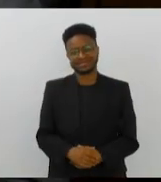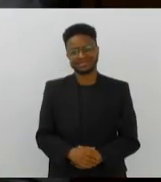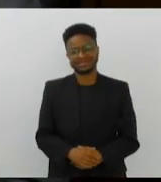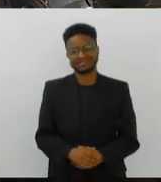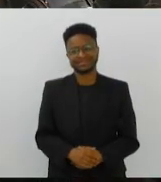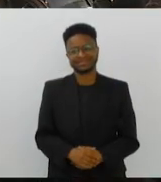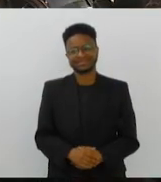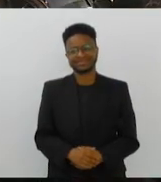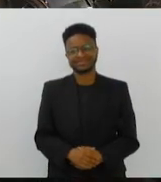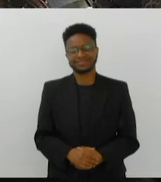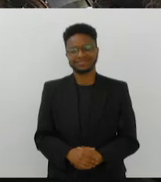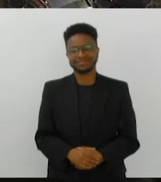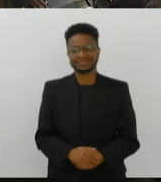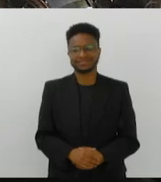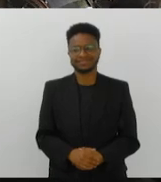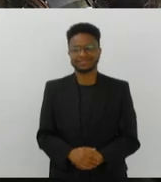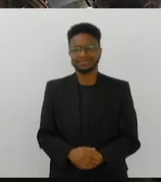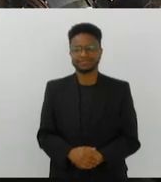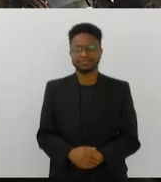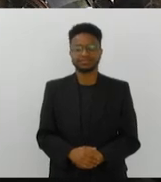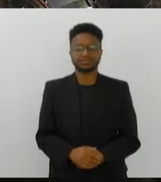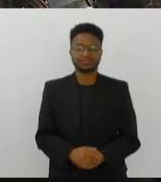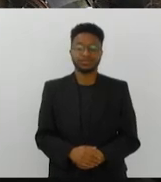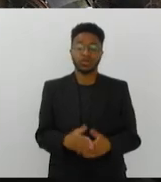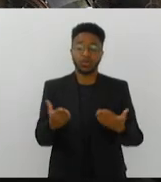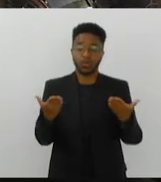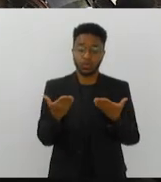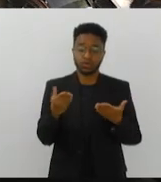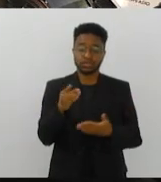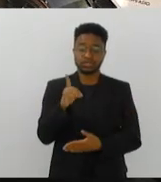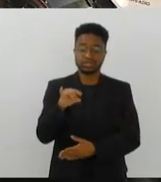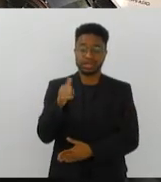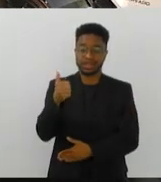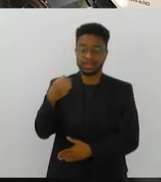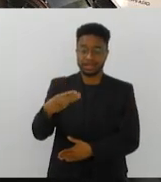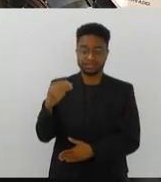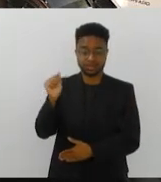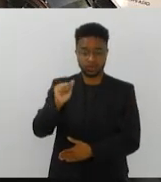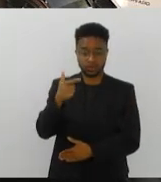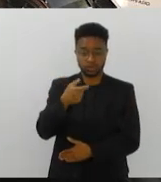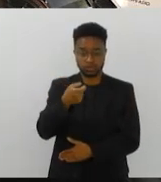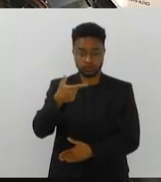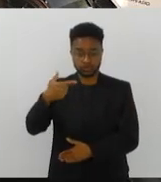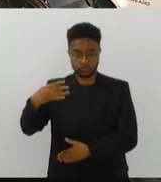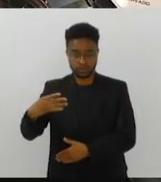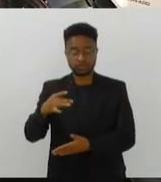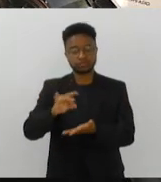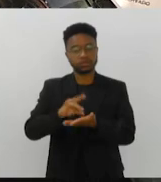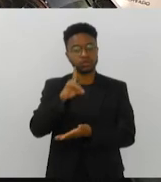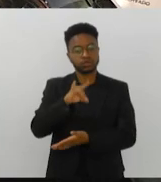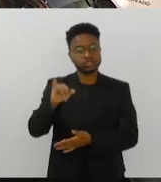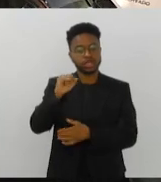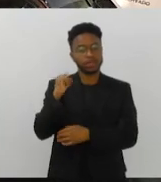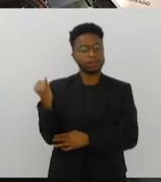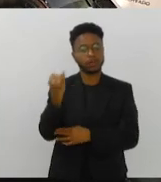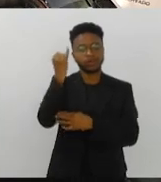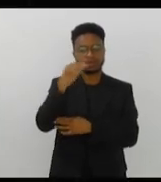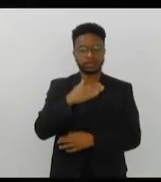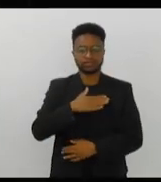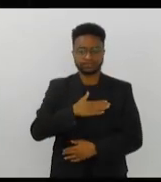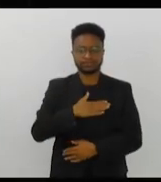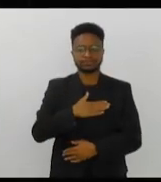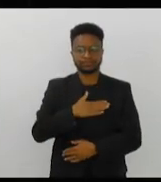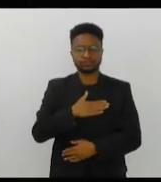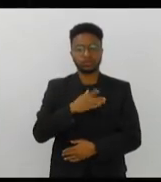Hoje, gente, 13 de agosto de 2024, é um dia muito importante. É um dia